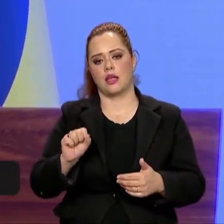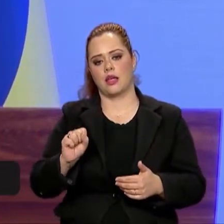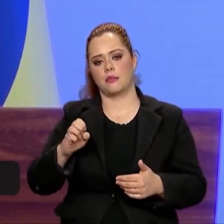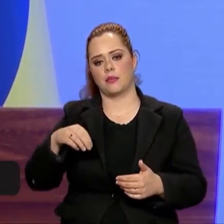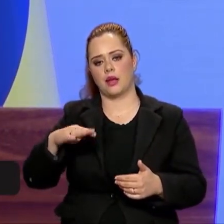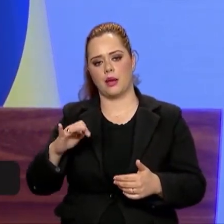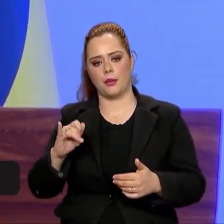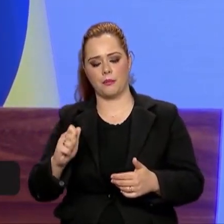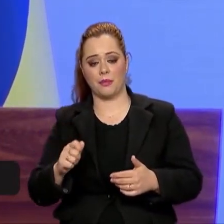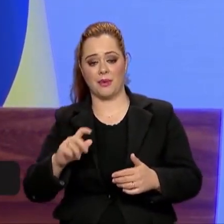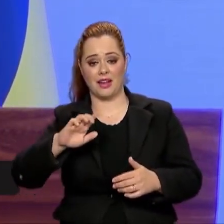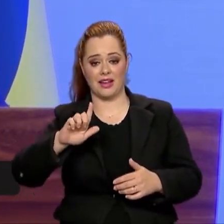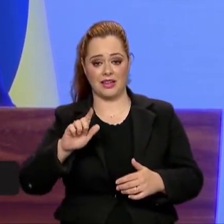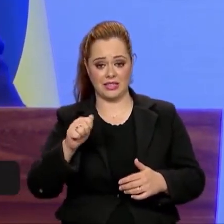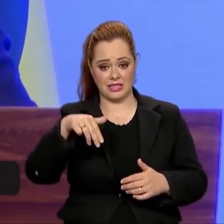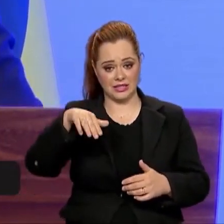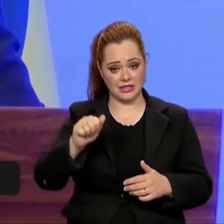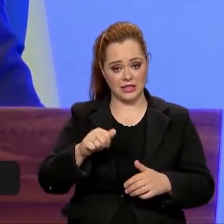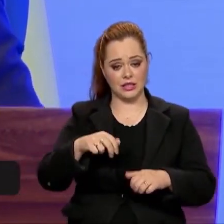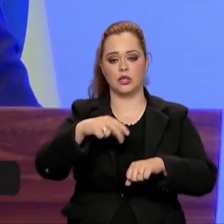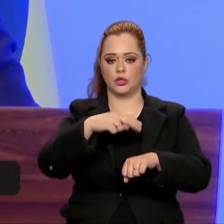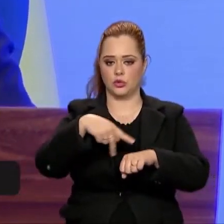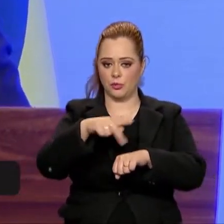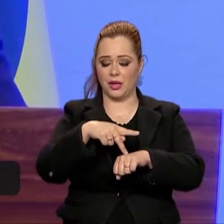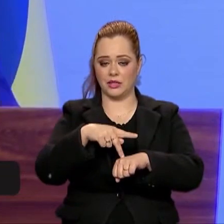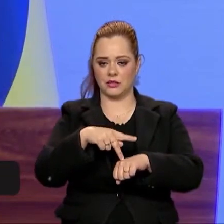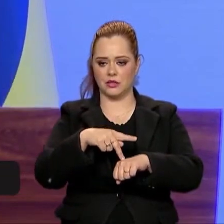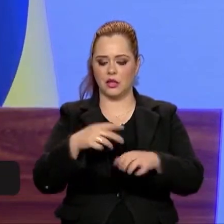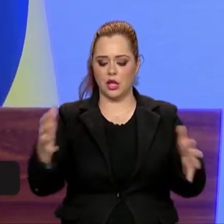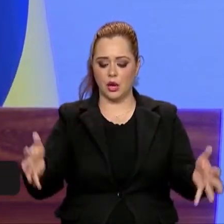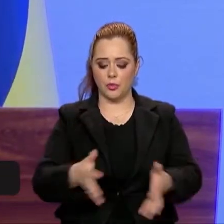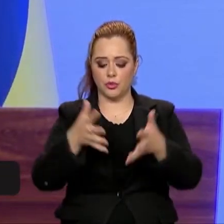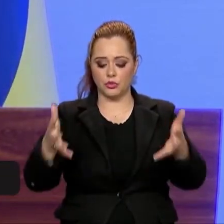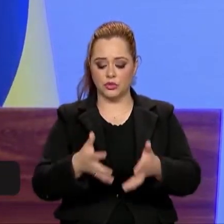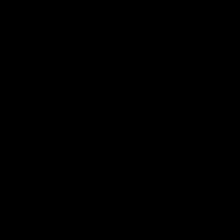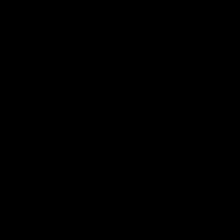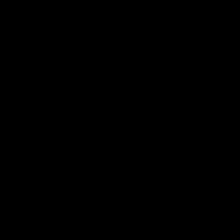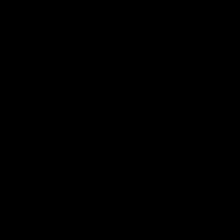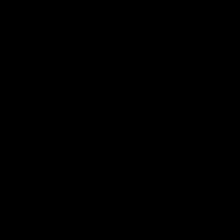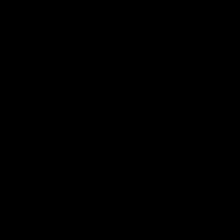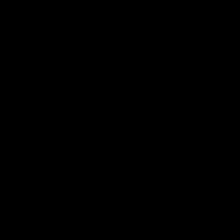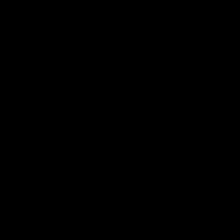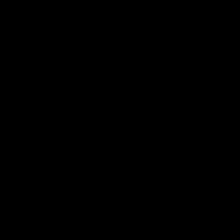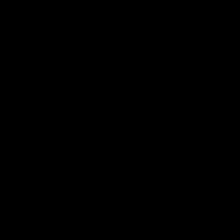africana iria produzir igual ou mais do que o cerrado brasileiro.